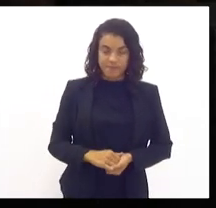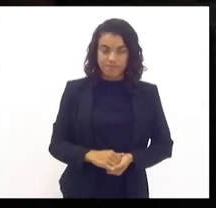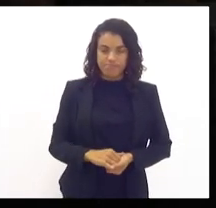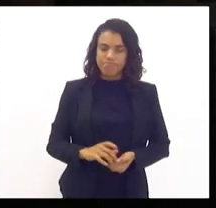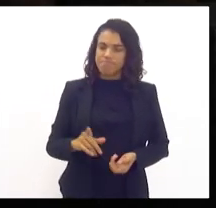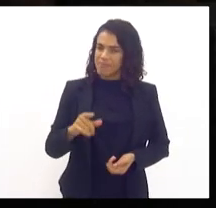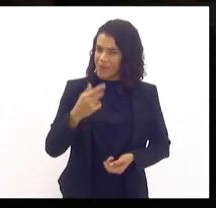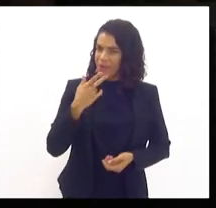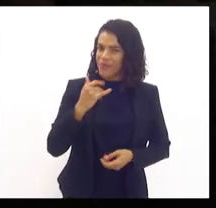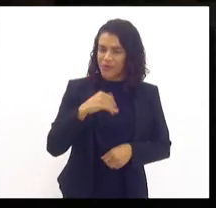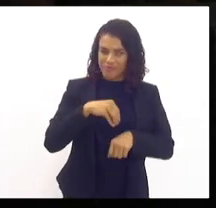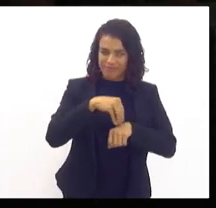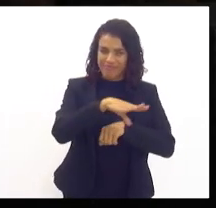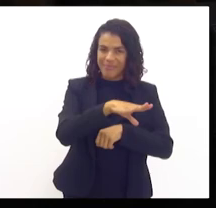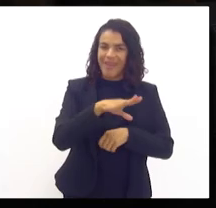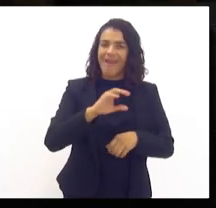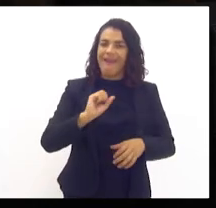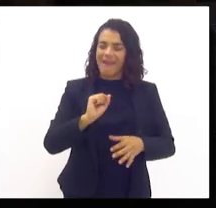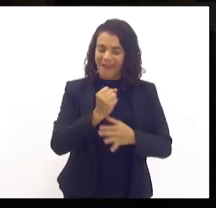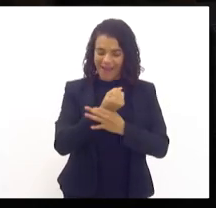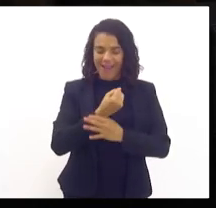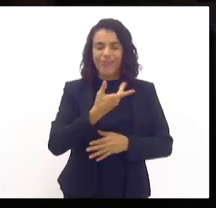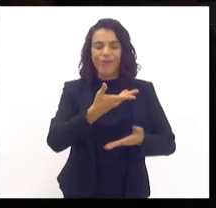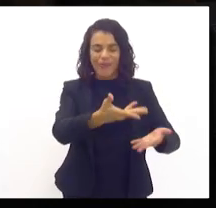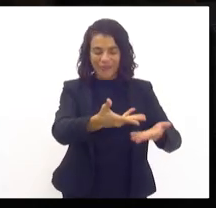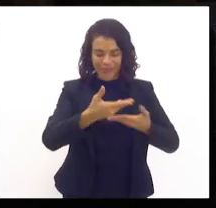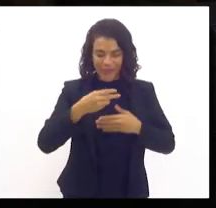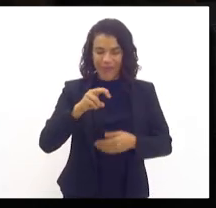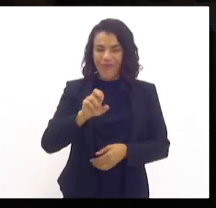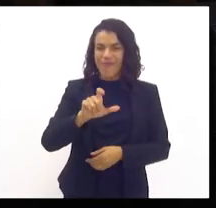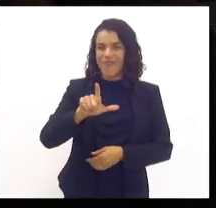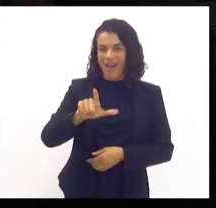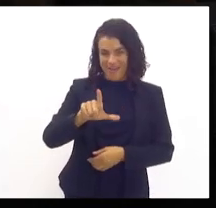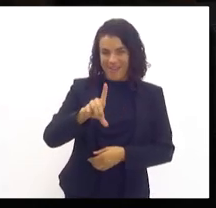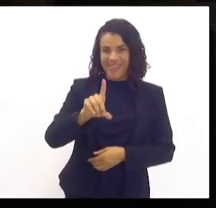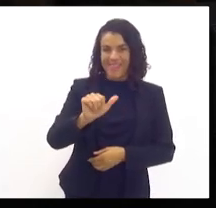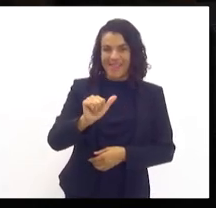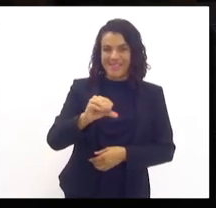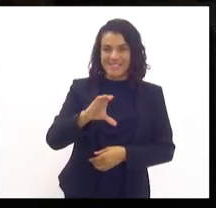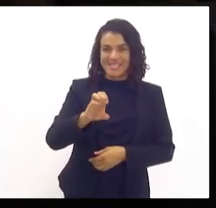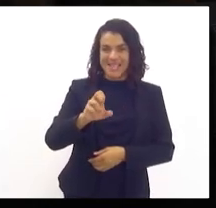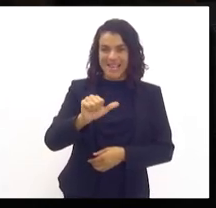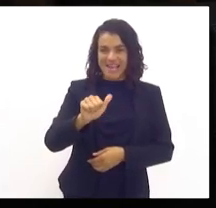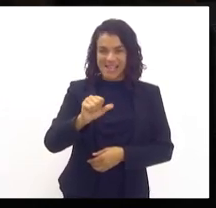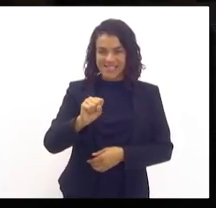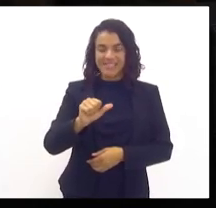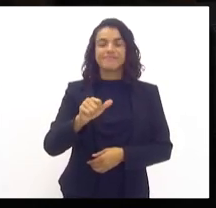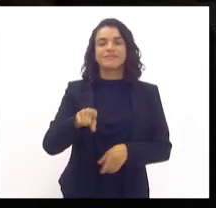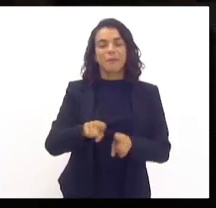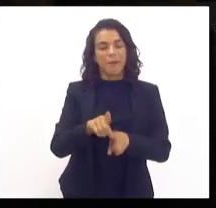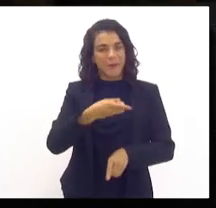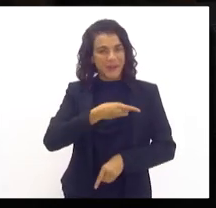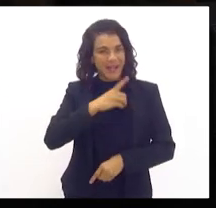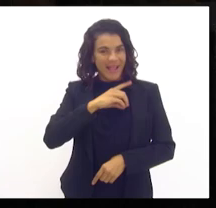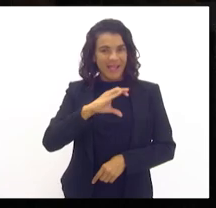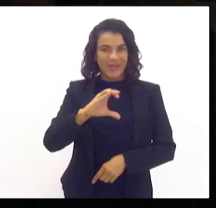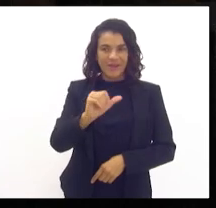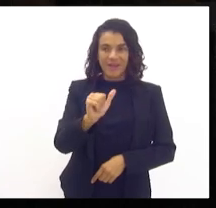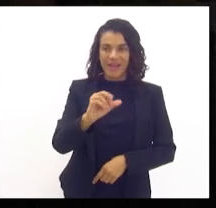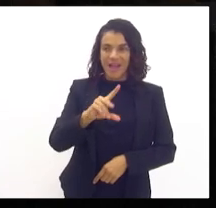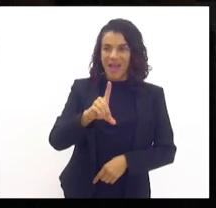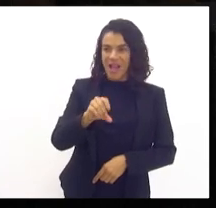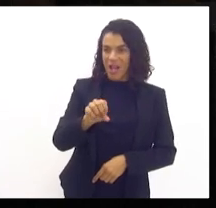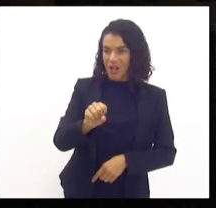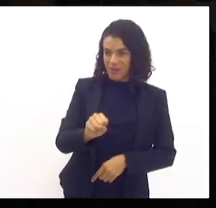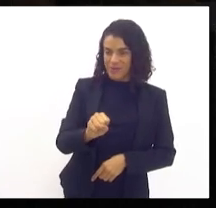Garanto que Vossa Excelência convidou o deputado Valdo Ceasa, convidou o delegado Carlos Augusto,